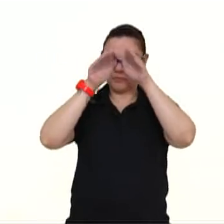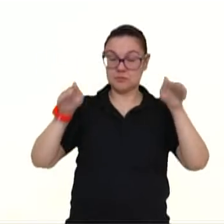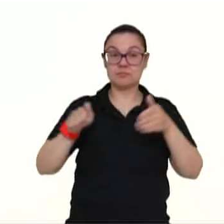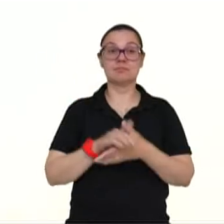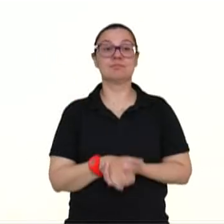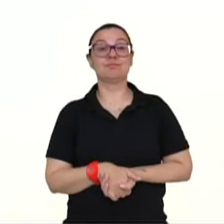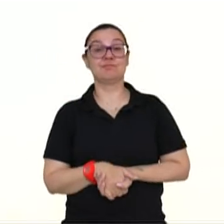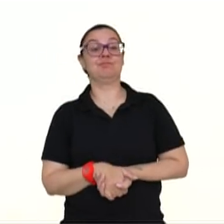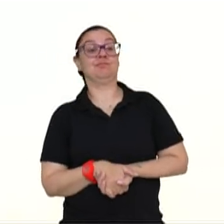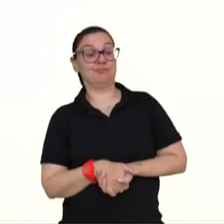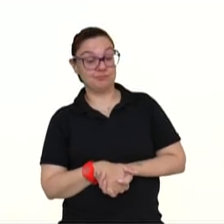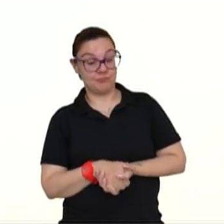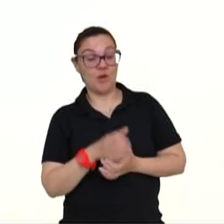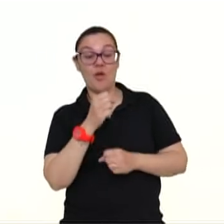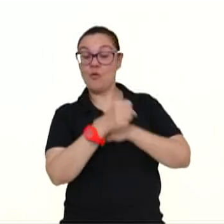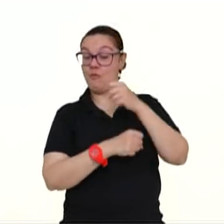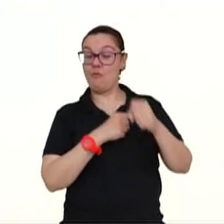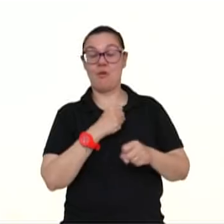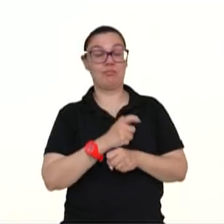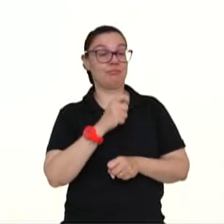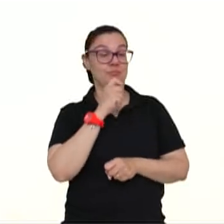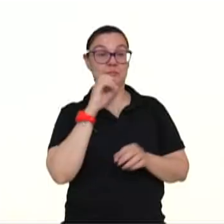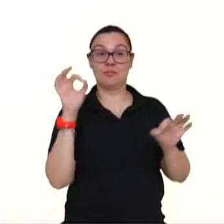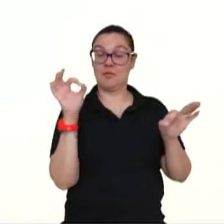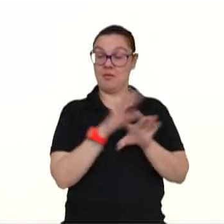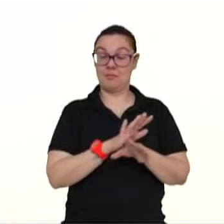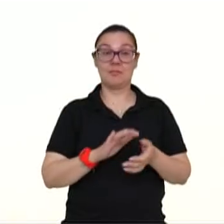Bem, o ano não acabou.